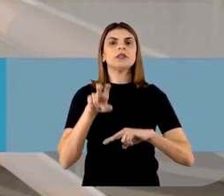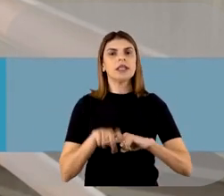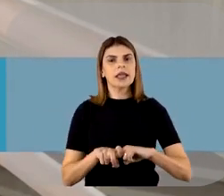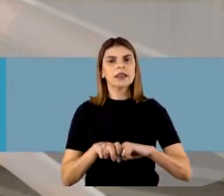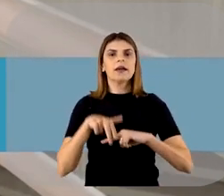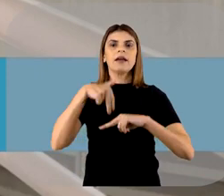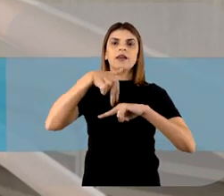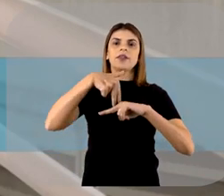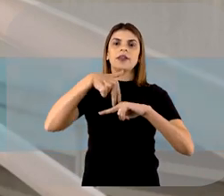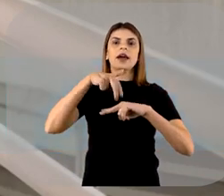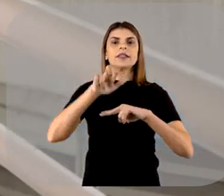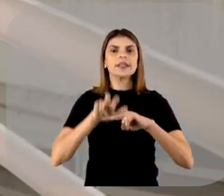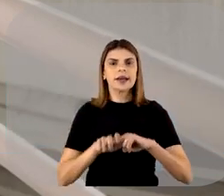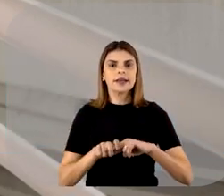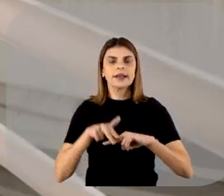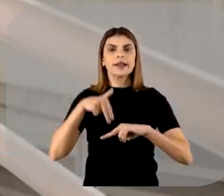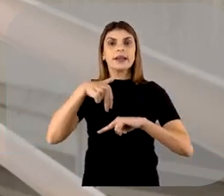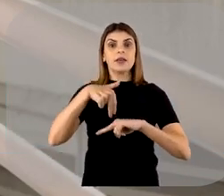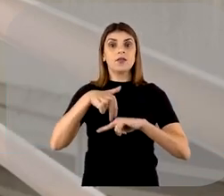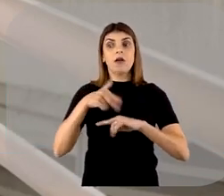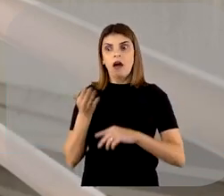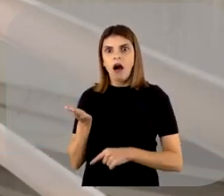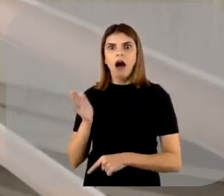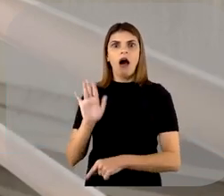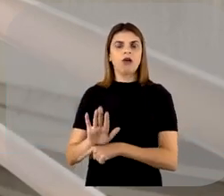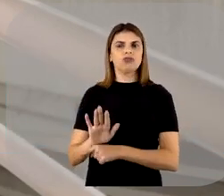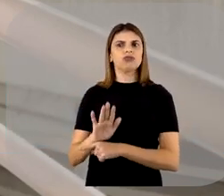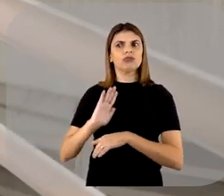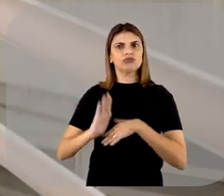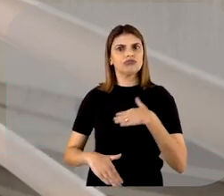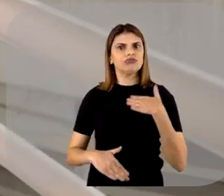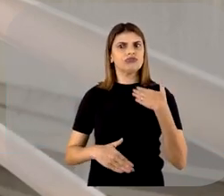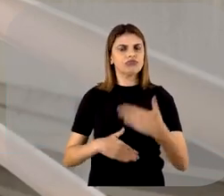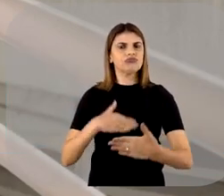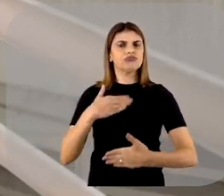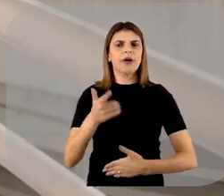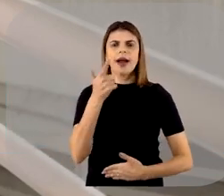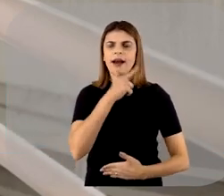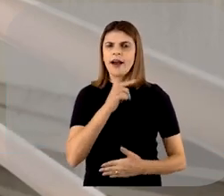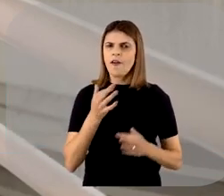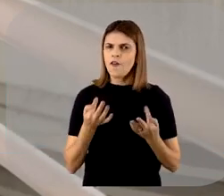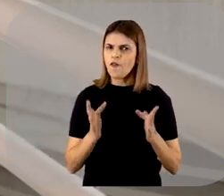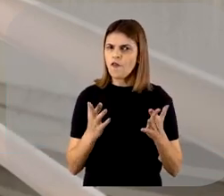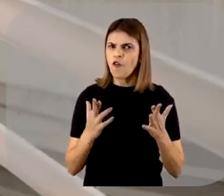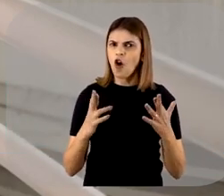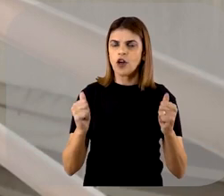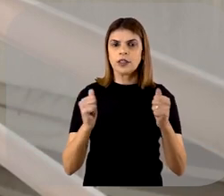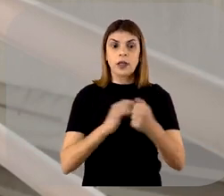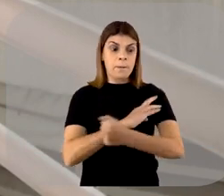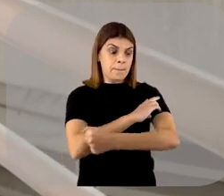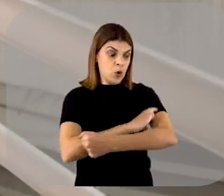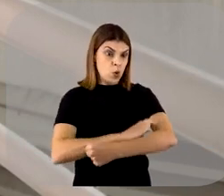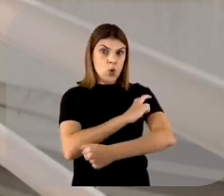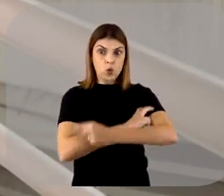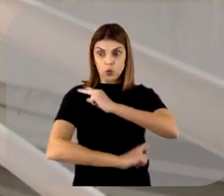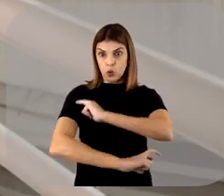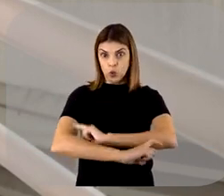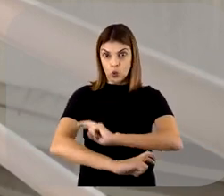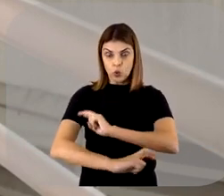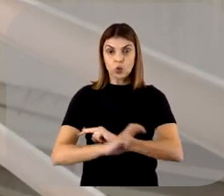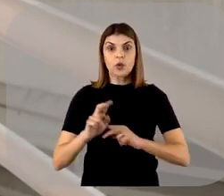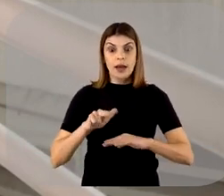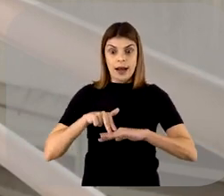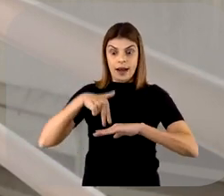prática desse exercício diariamente vai ajudá-lo muito o ganho da força muscular, porque o ato